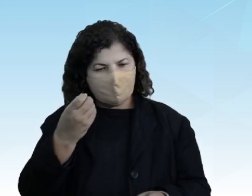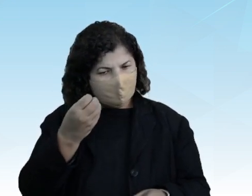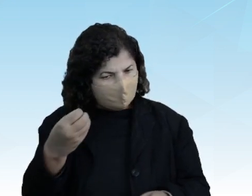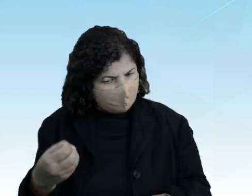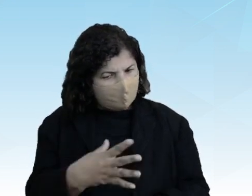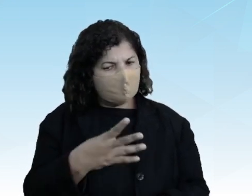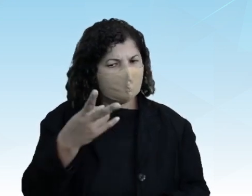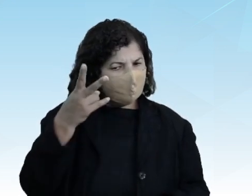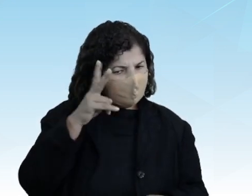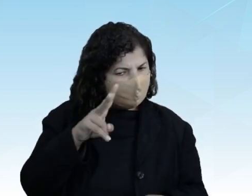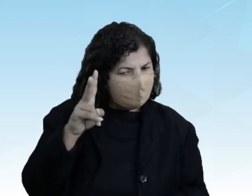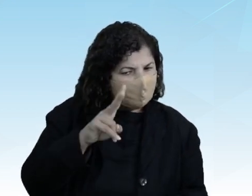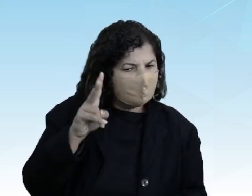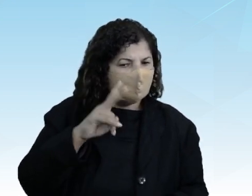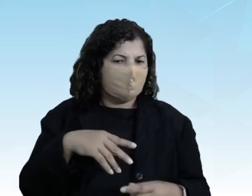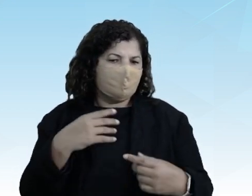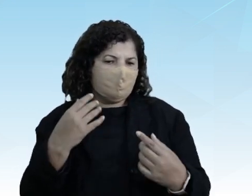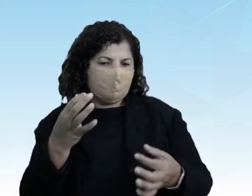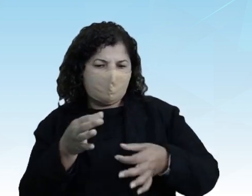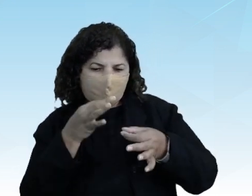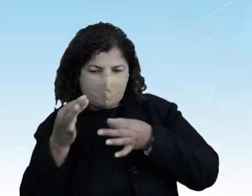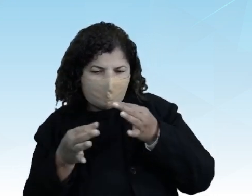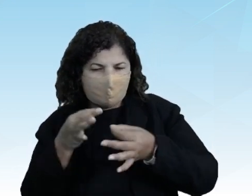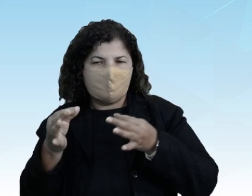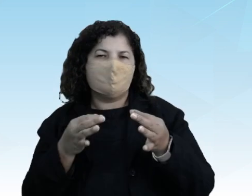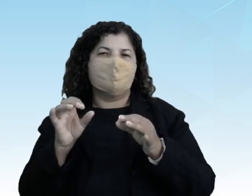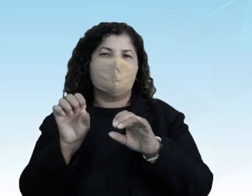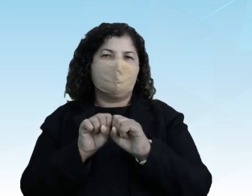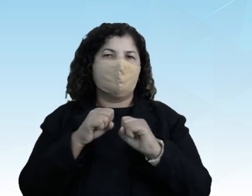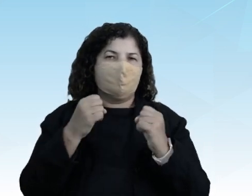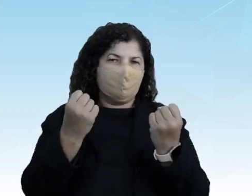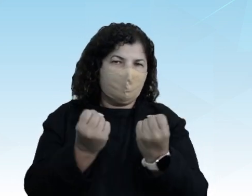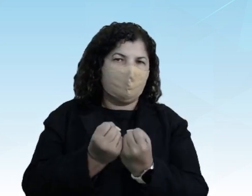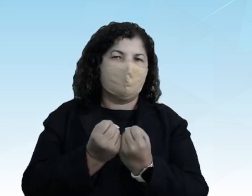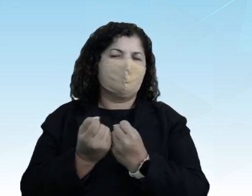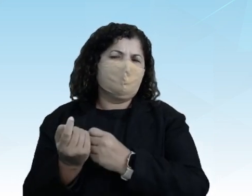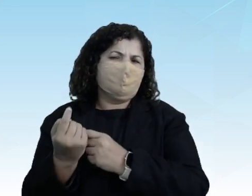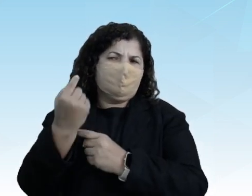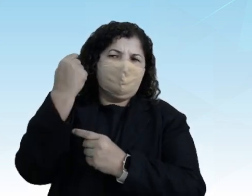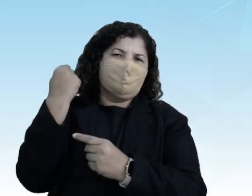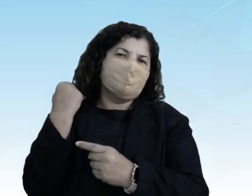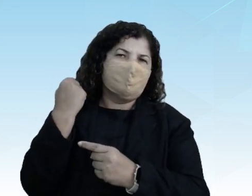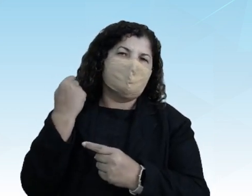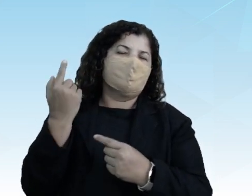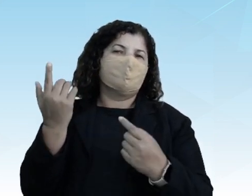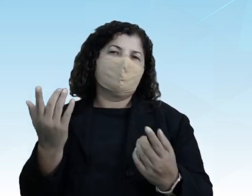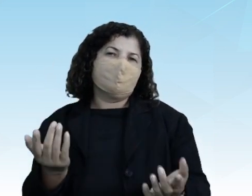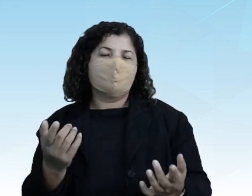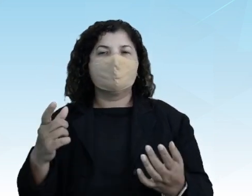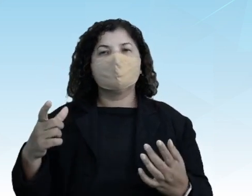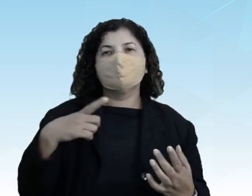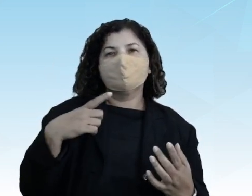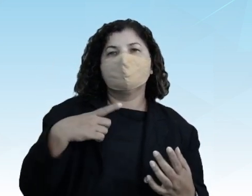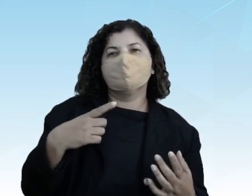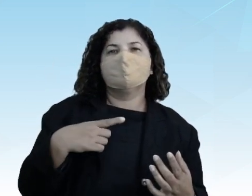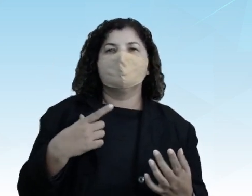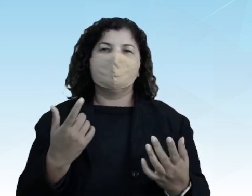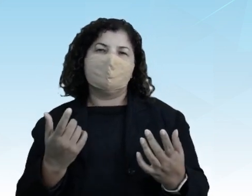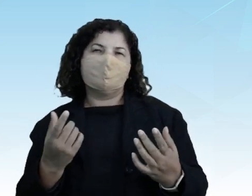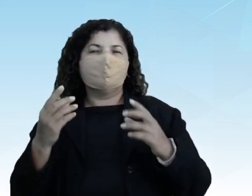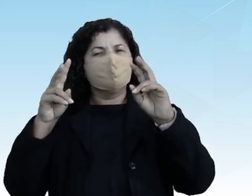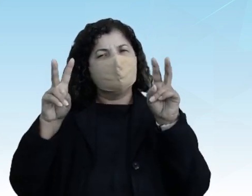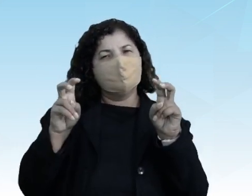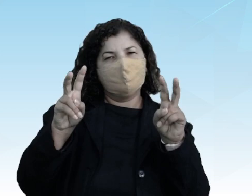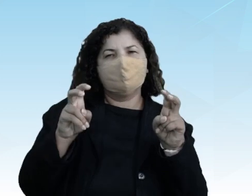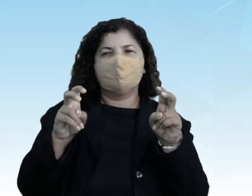versão, né, sobre a sociedade humana, né? Então, na realidade, você tem uma tese, daqui a